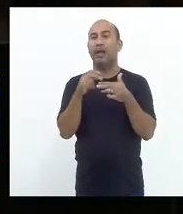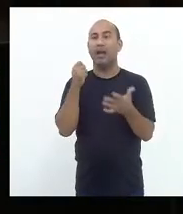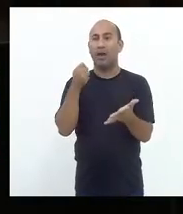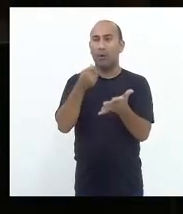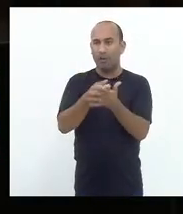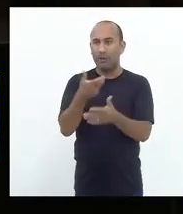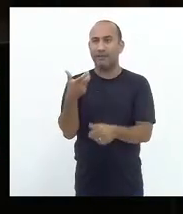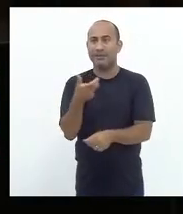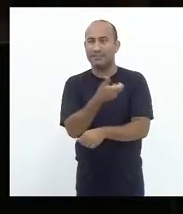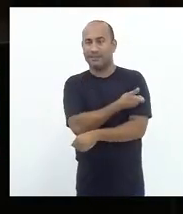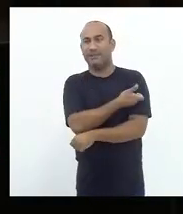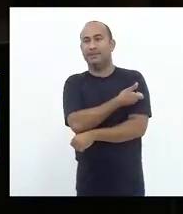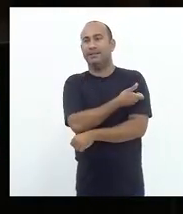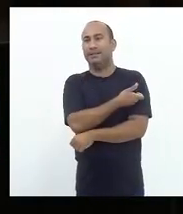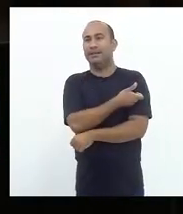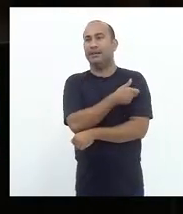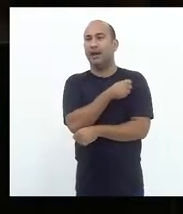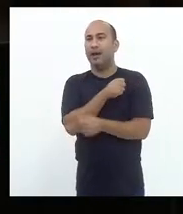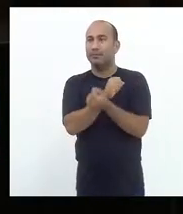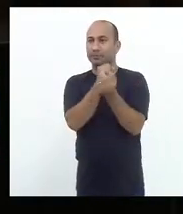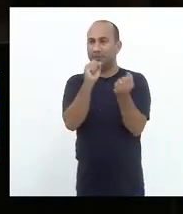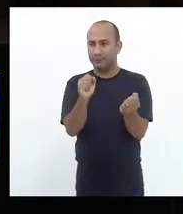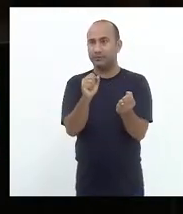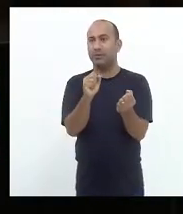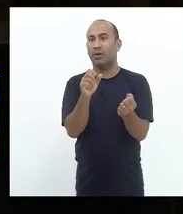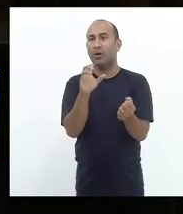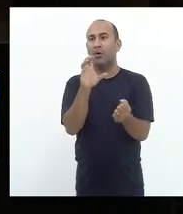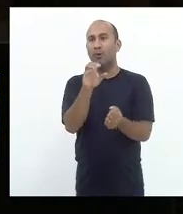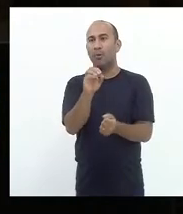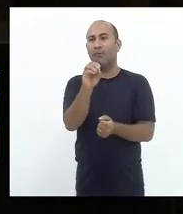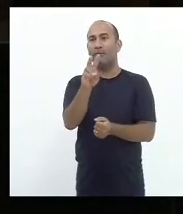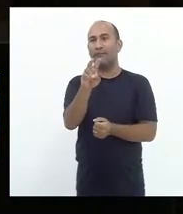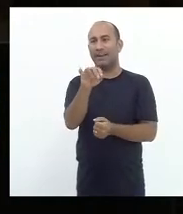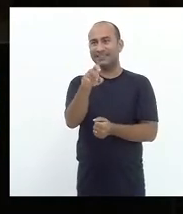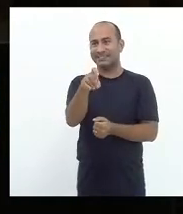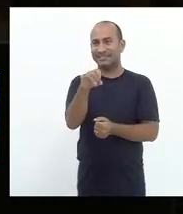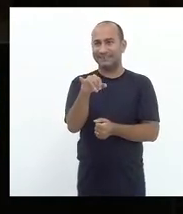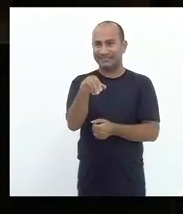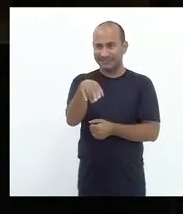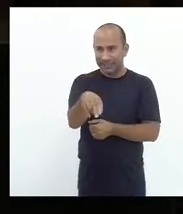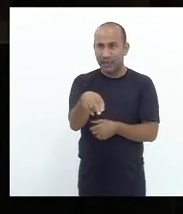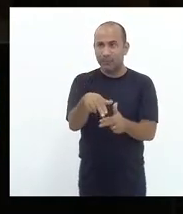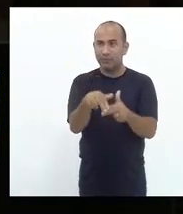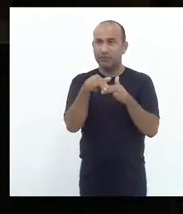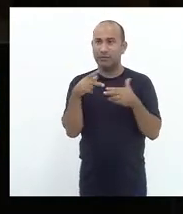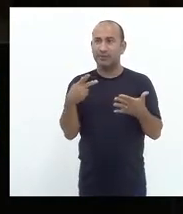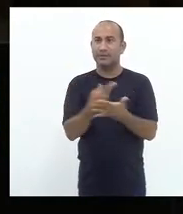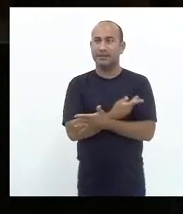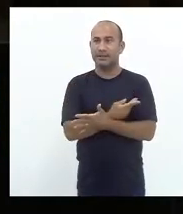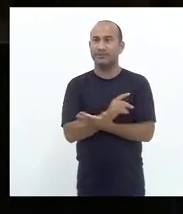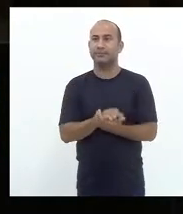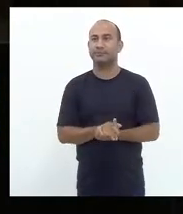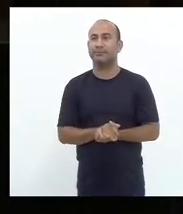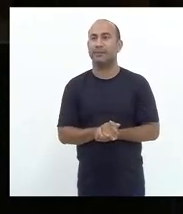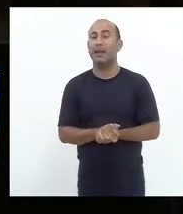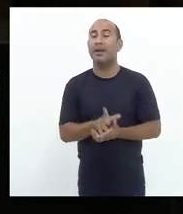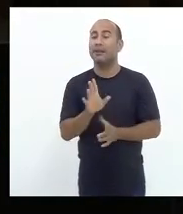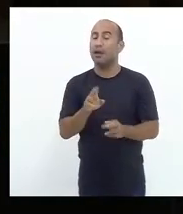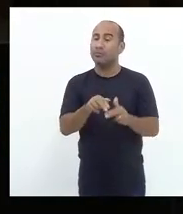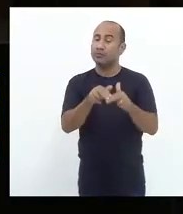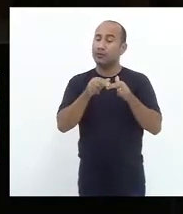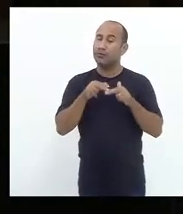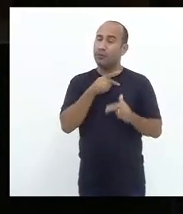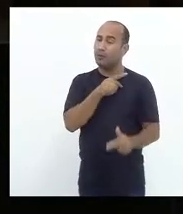compra da possível Covaxin, fosse colocada. Então, o presidente